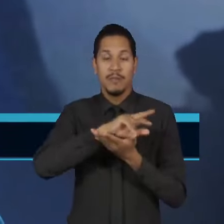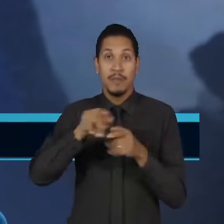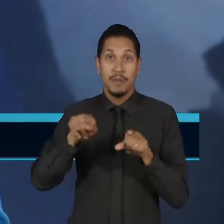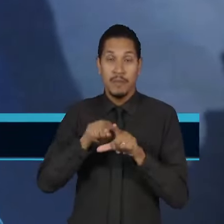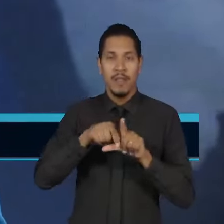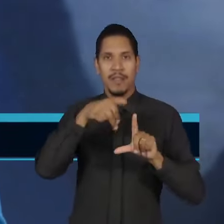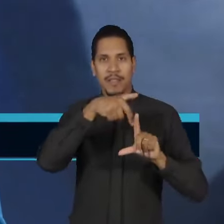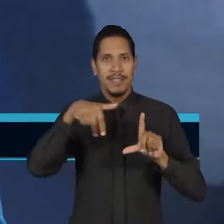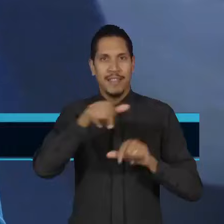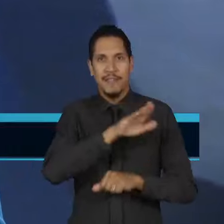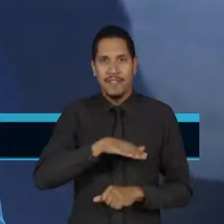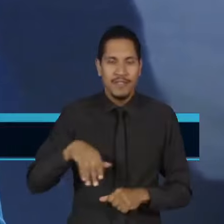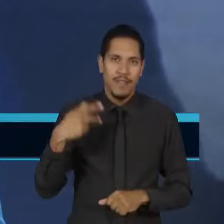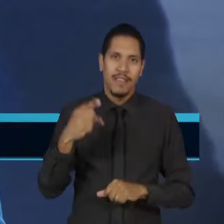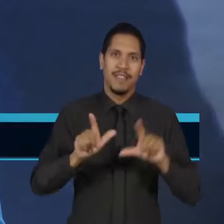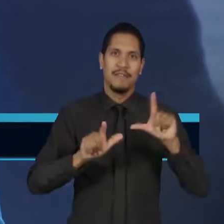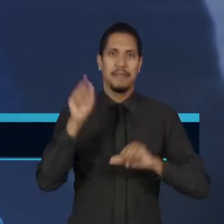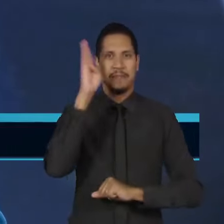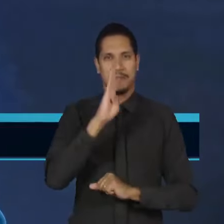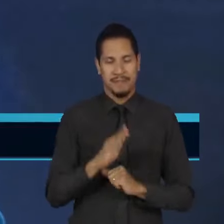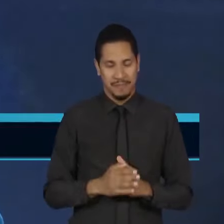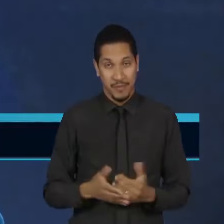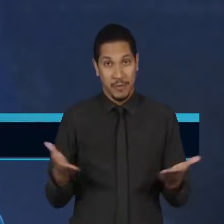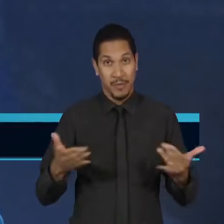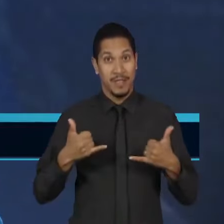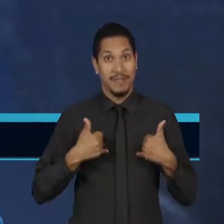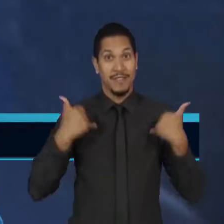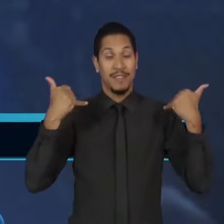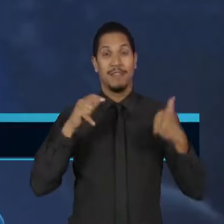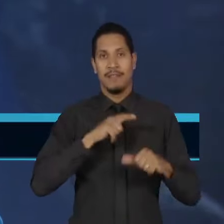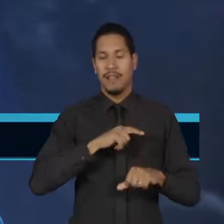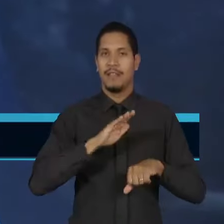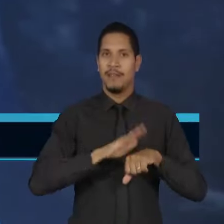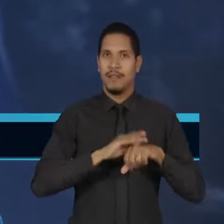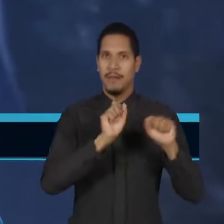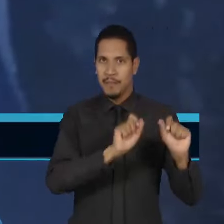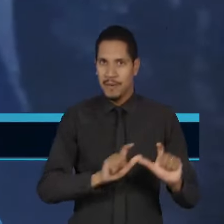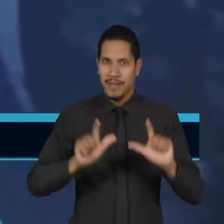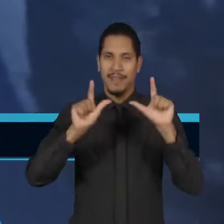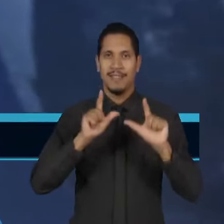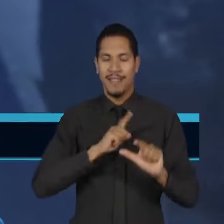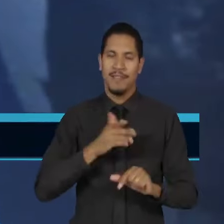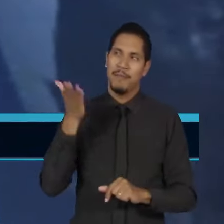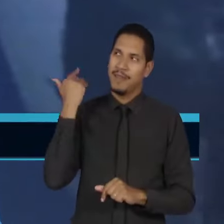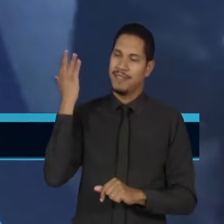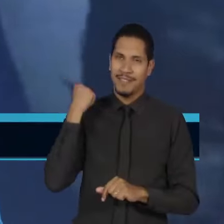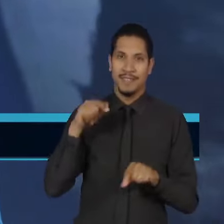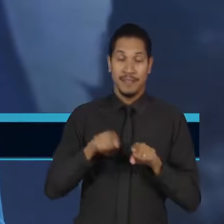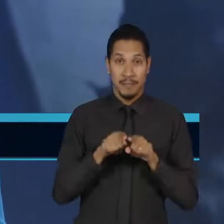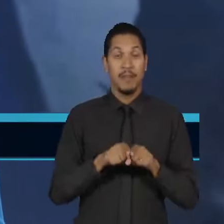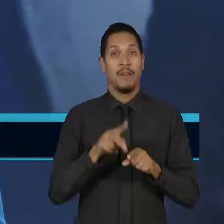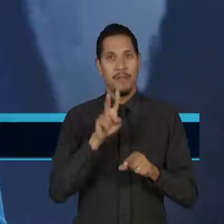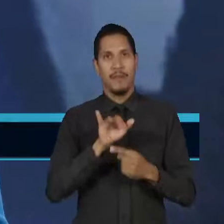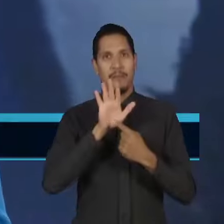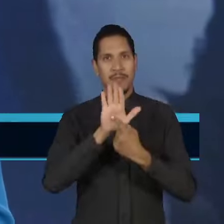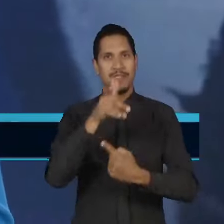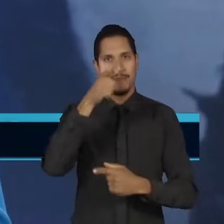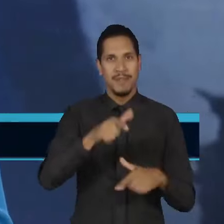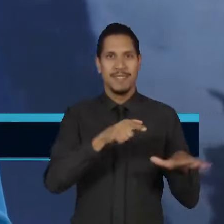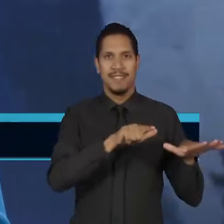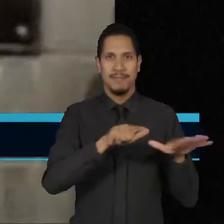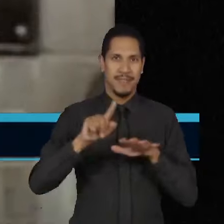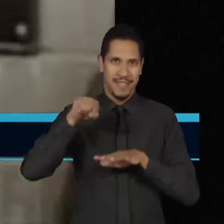brasileira. E para comemorar o aniversário, vários programas que fizeram sucesso entre crianças e adultos voltam à grade na semana que